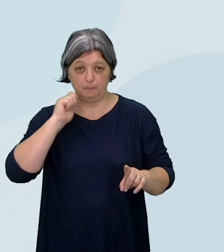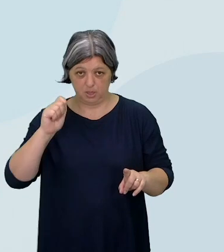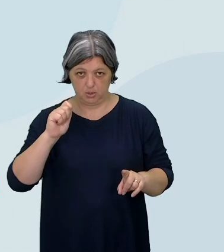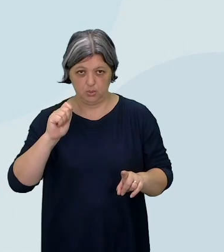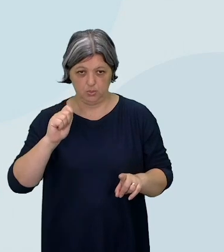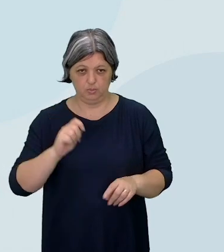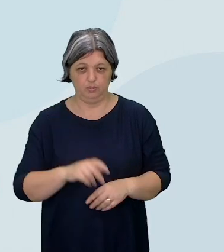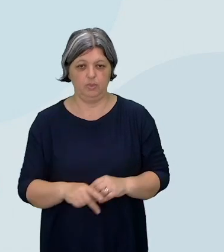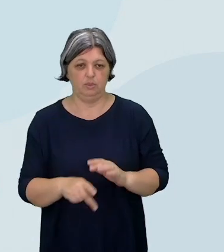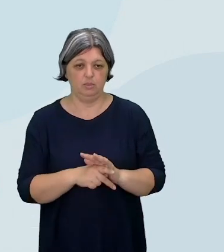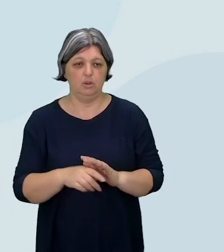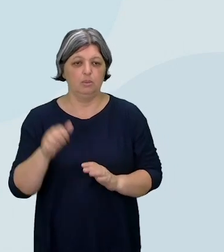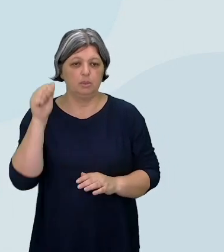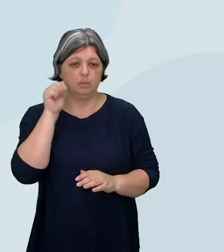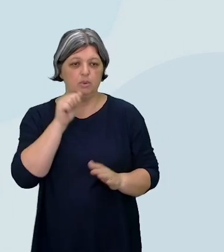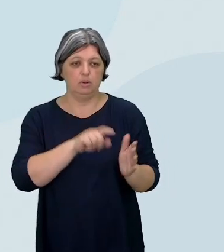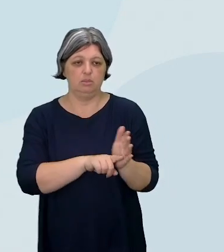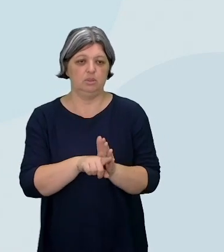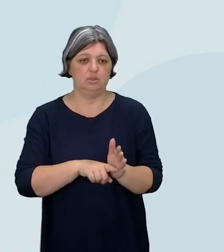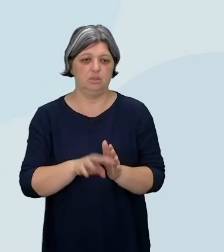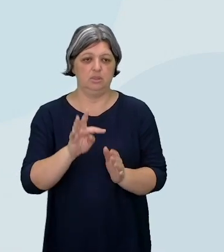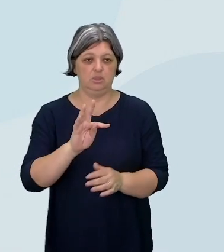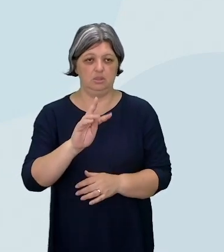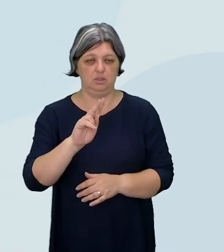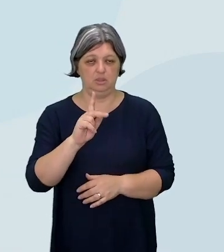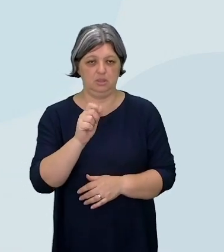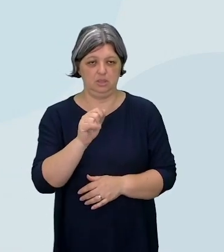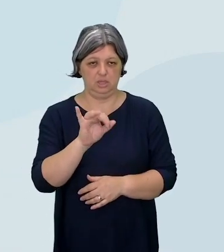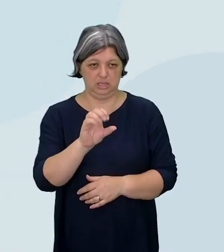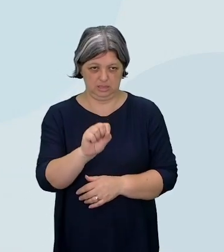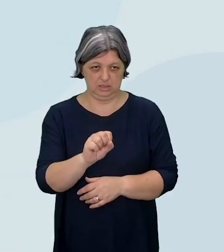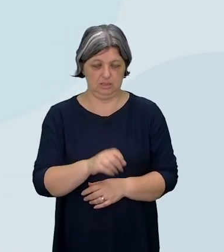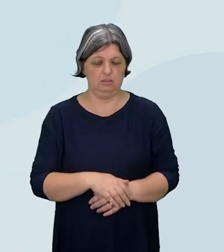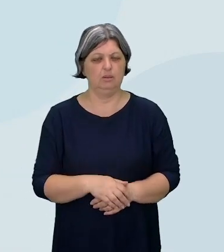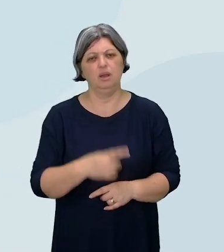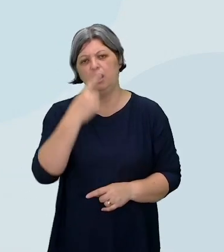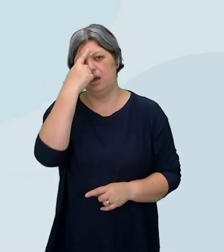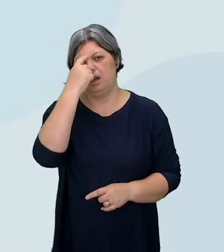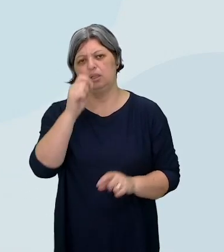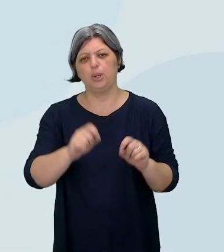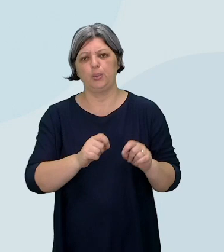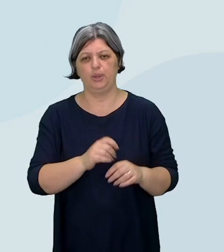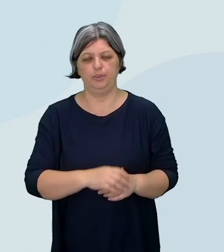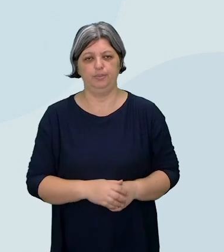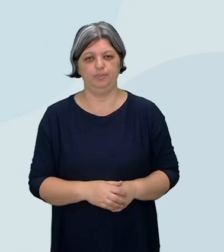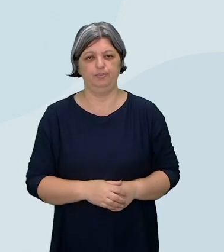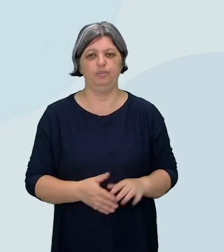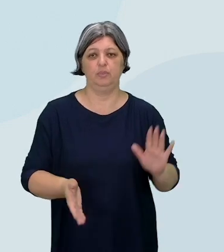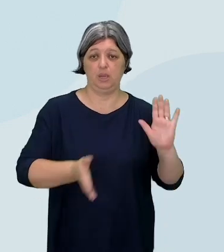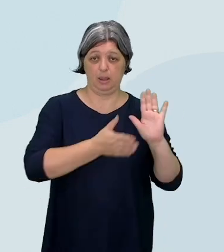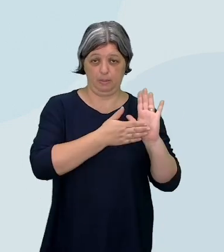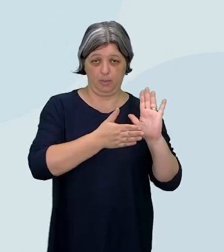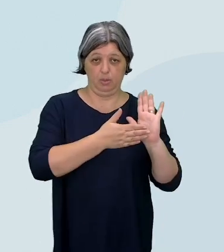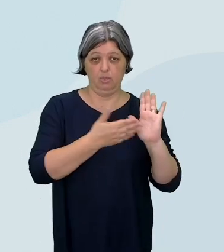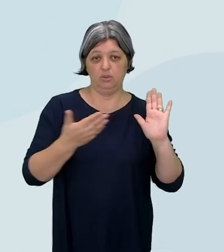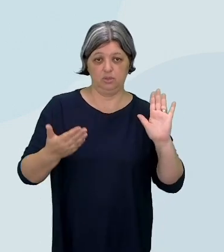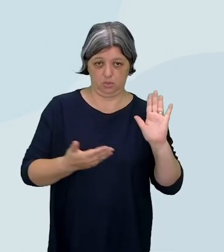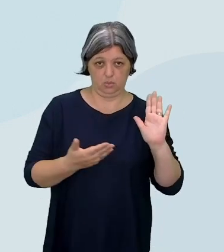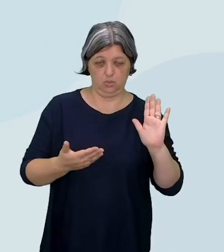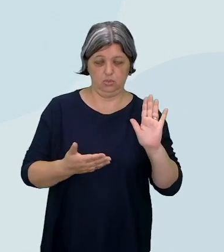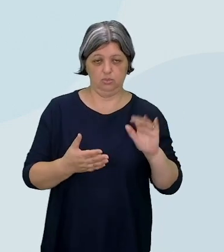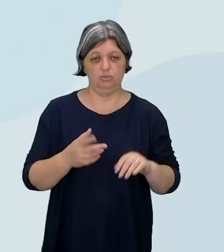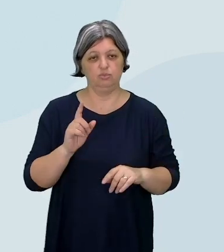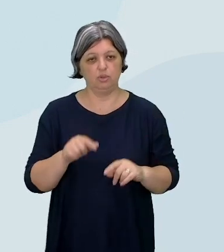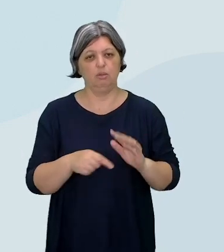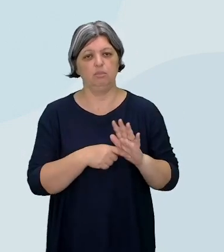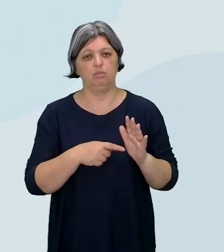feita pela Thaís Carranca. E qual é a ideia? A proposta para vocês hoje, já que a gente está vindo